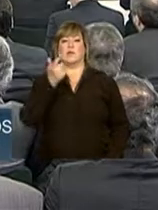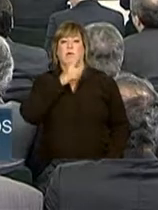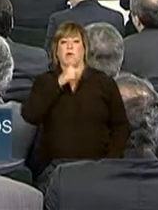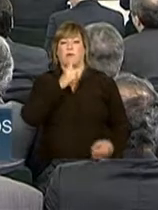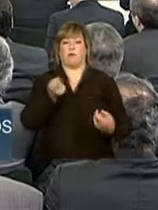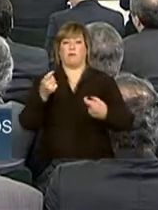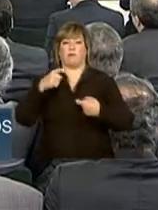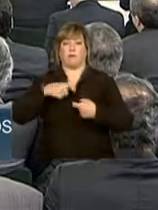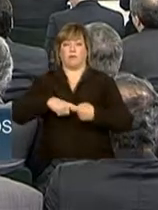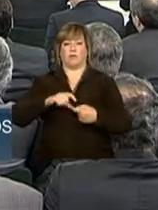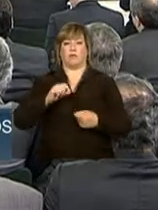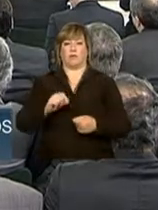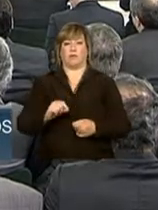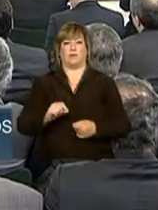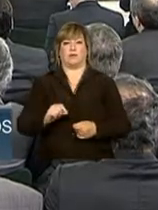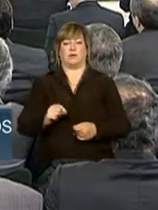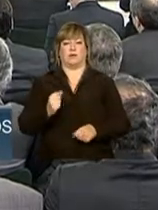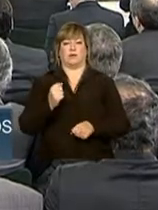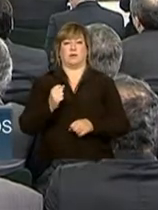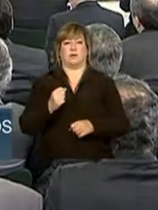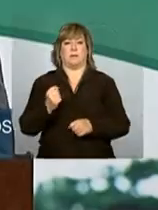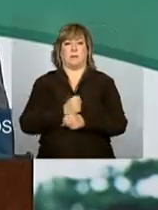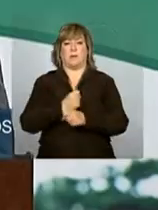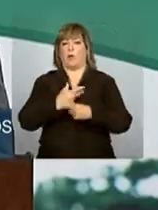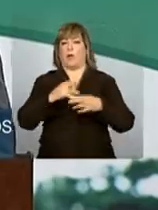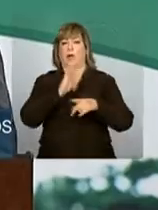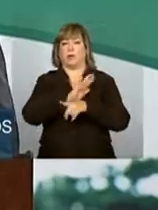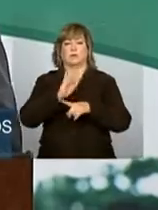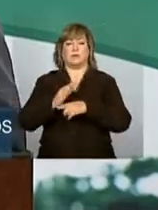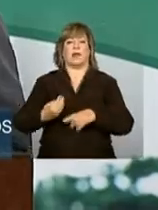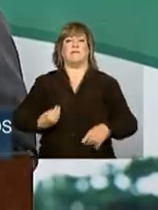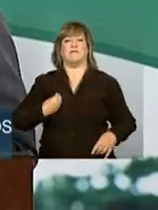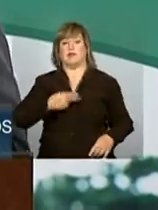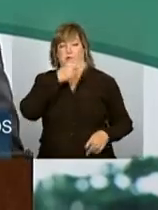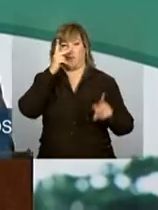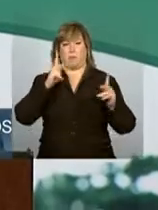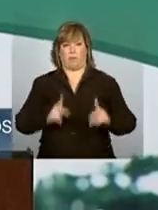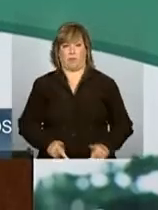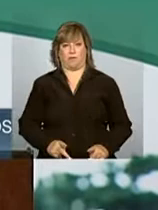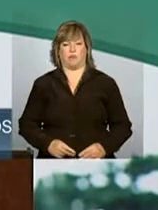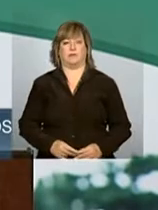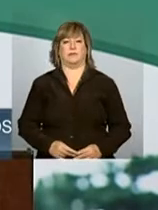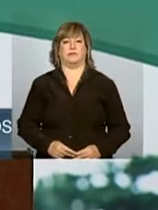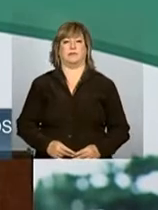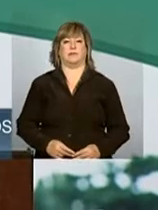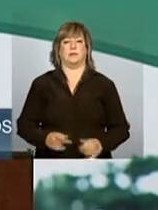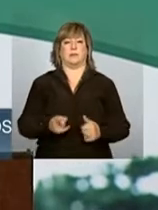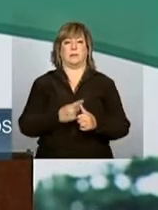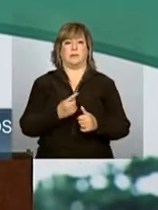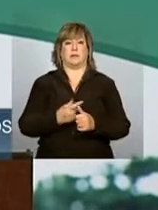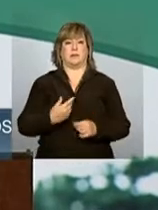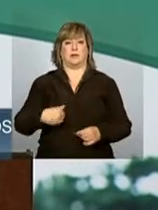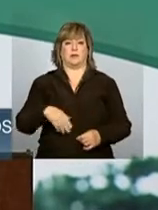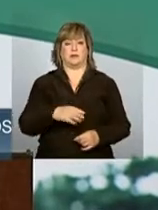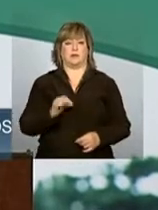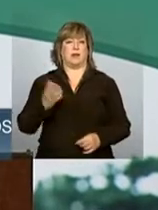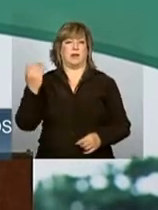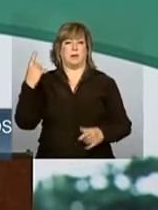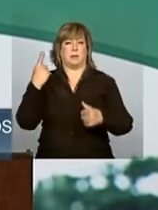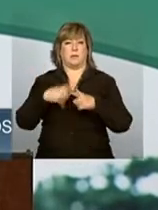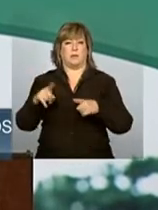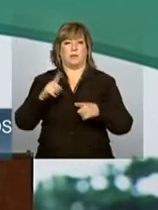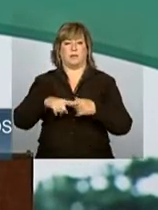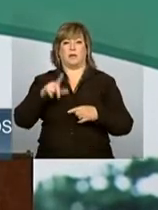de imagem e dignidade do nosso povo. Primeiramente, nós estamos entrando num verdadeiro apagão sanitário no